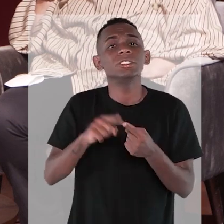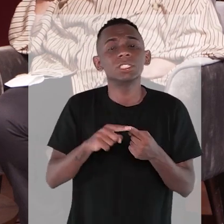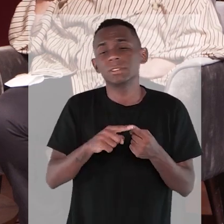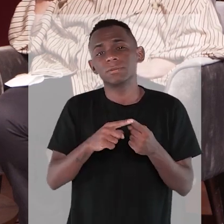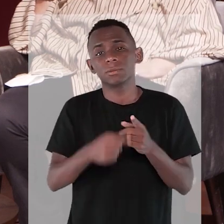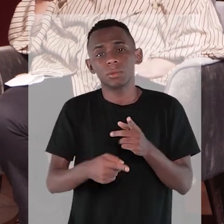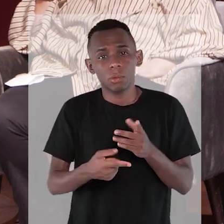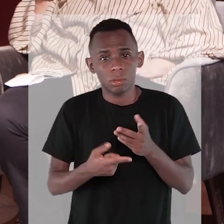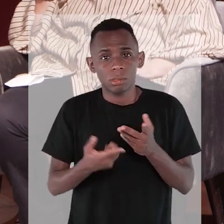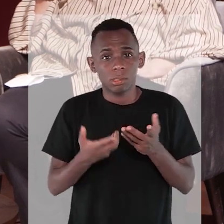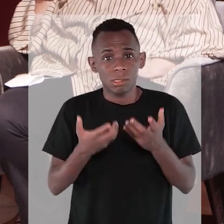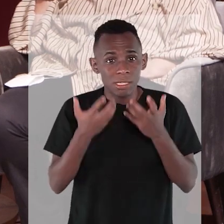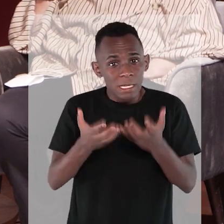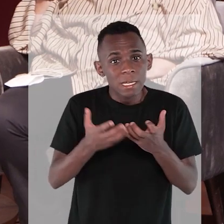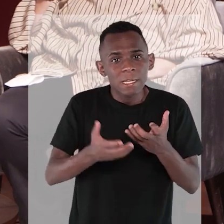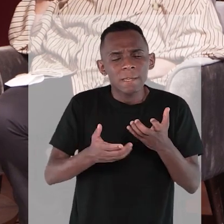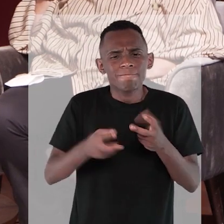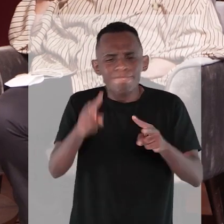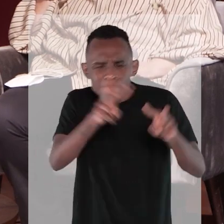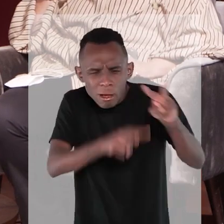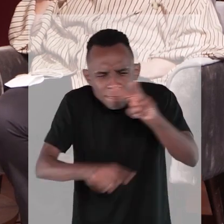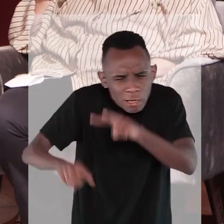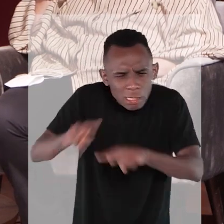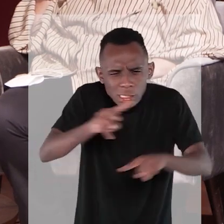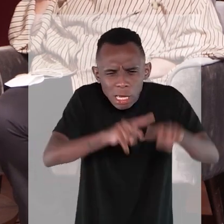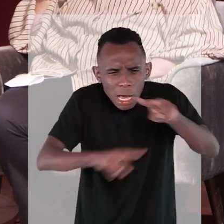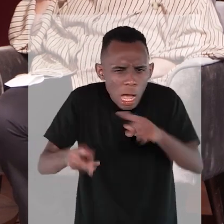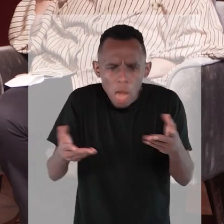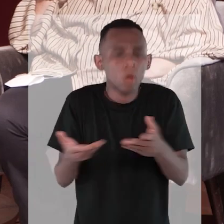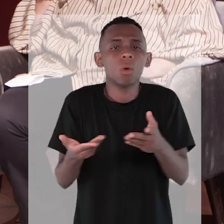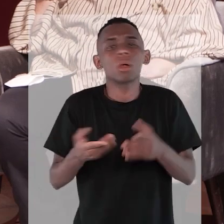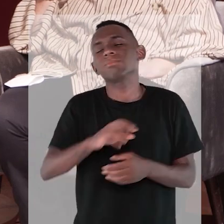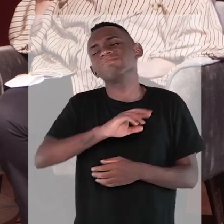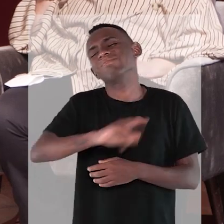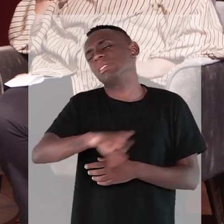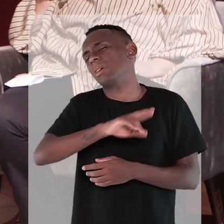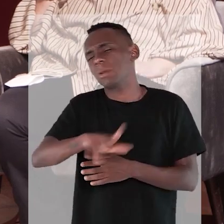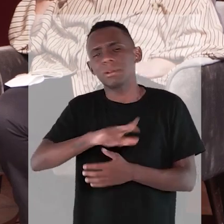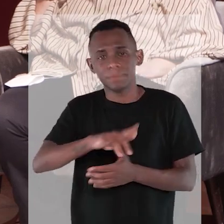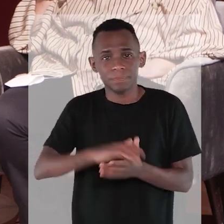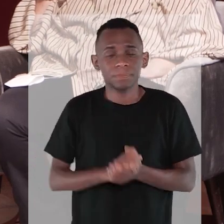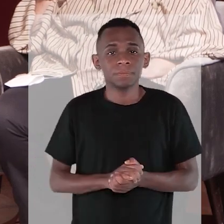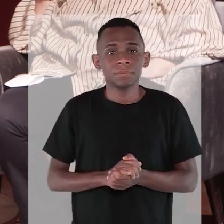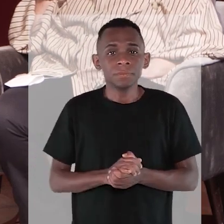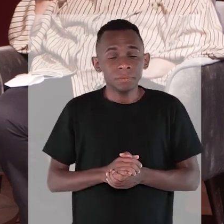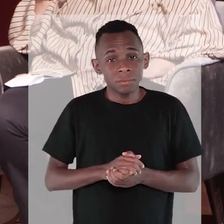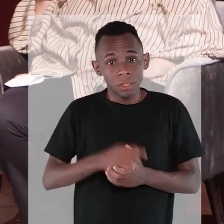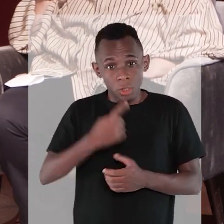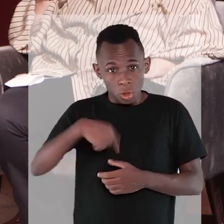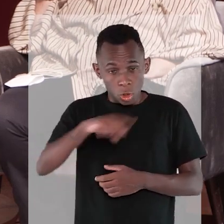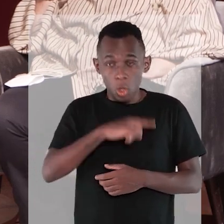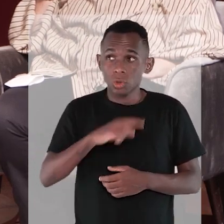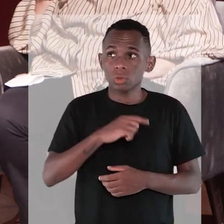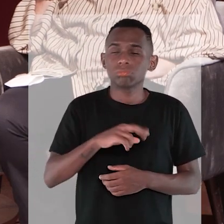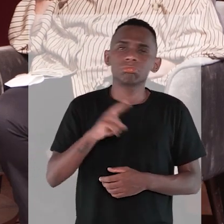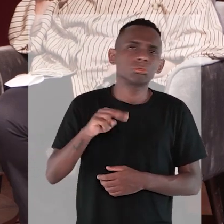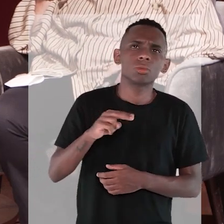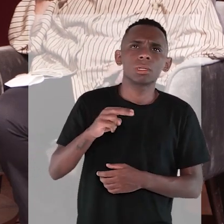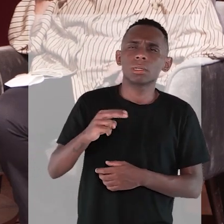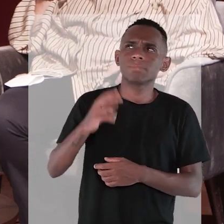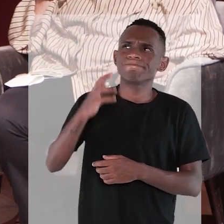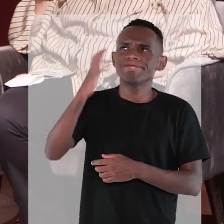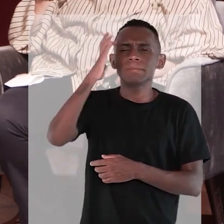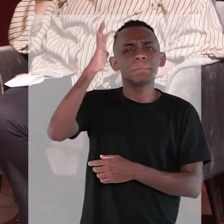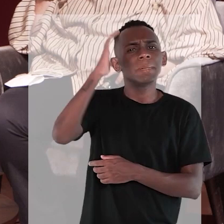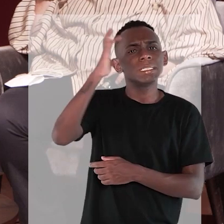análise total do tempo presente. Nenhum de nós, nem os 3 juntos, nunca imaginávamos que iríamos oferecer para os nossos leitores uma